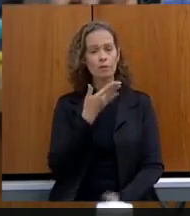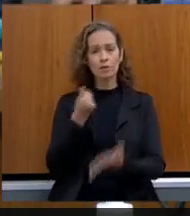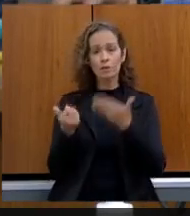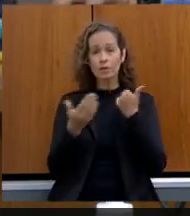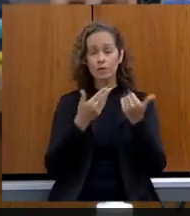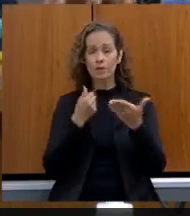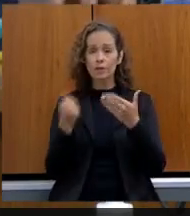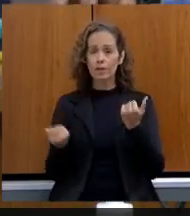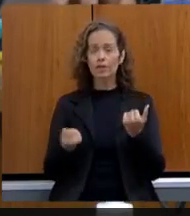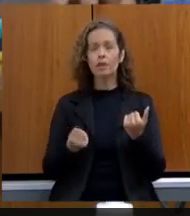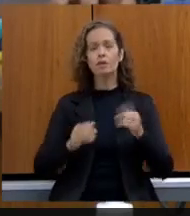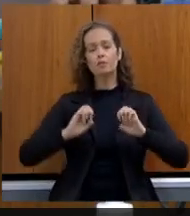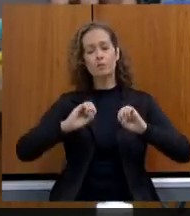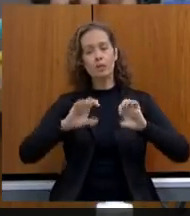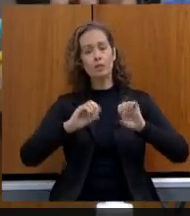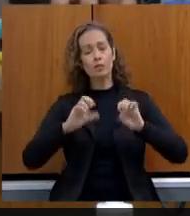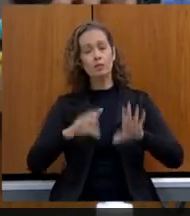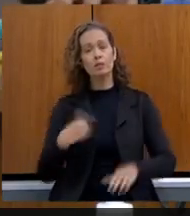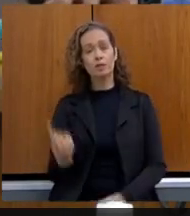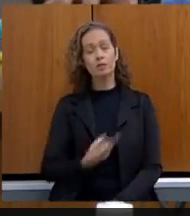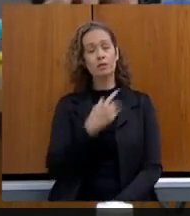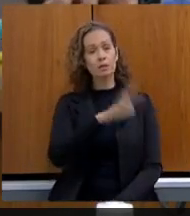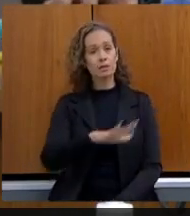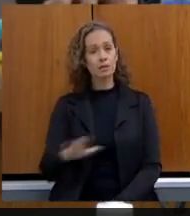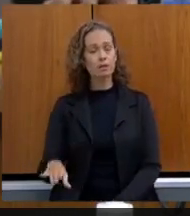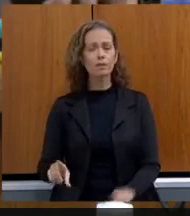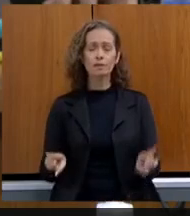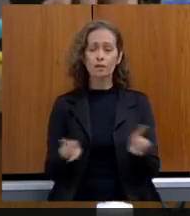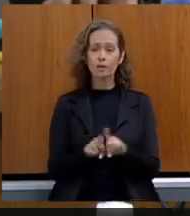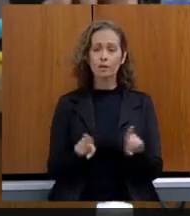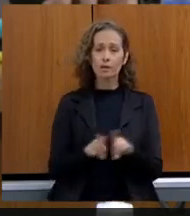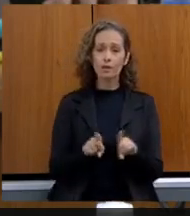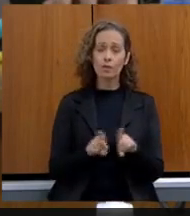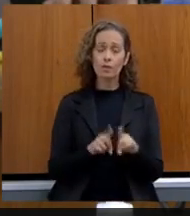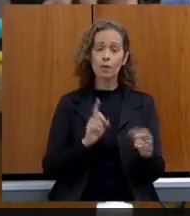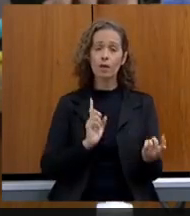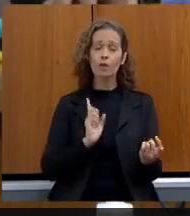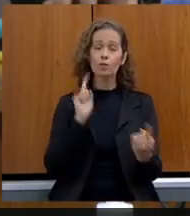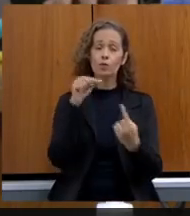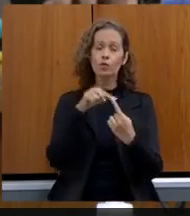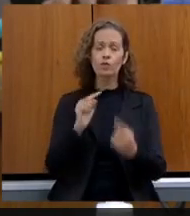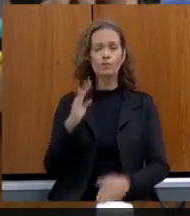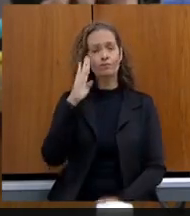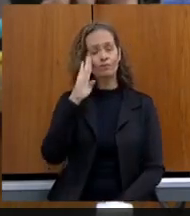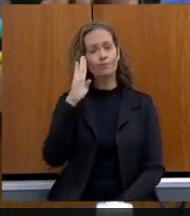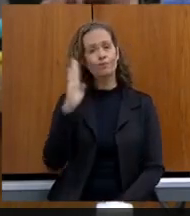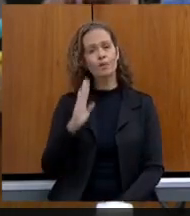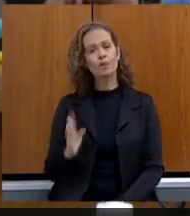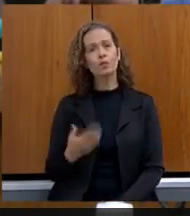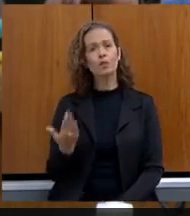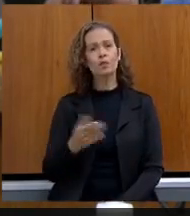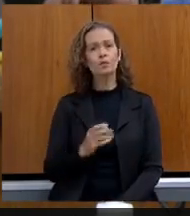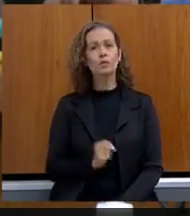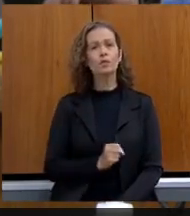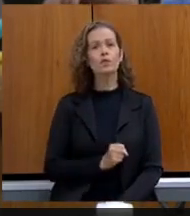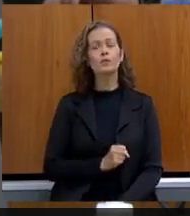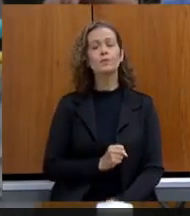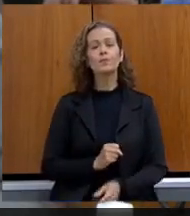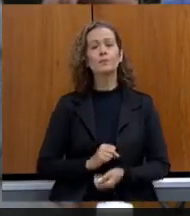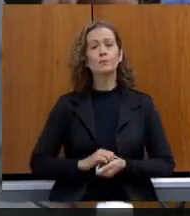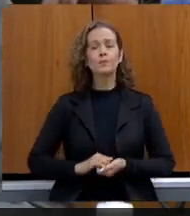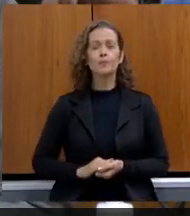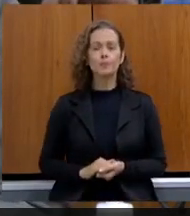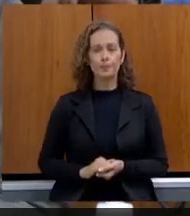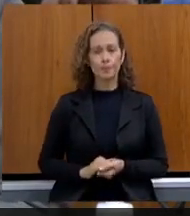melhoria da qualidade da educação das nossas crianças que é também um ponto fundamental de atuação do poder público favor Presidente